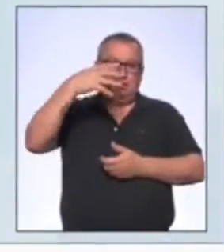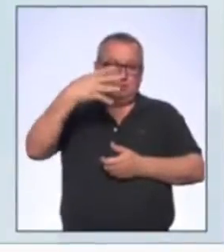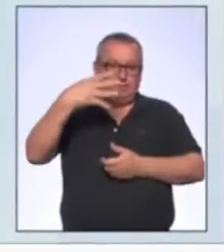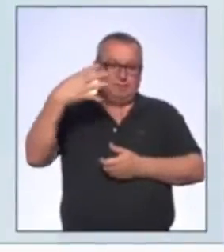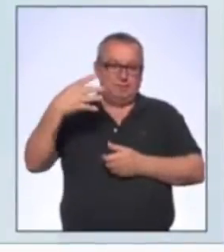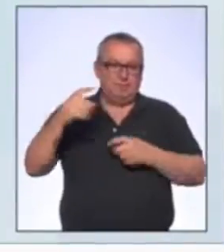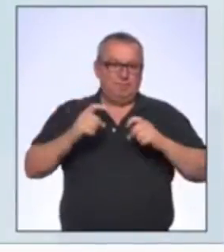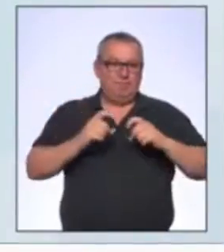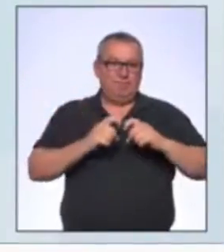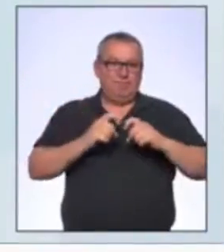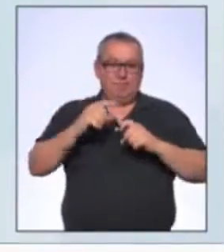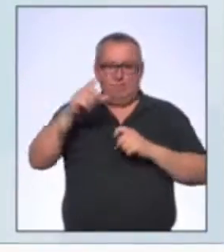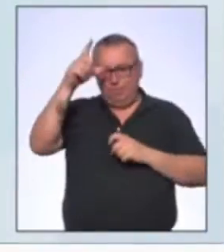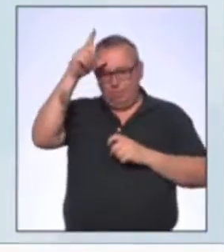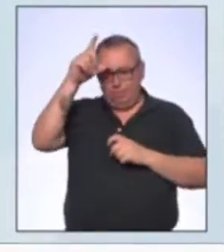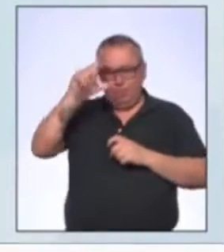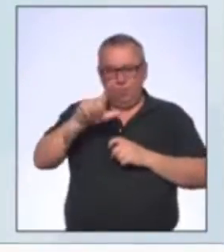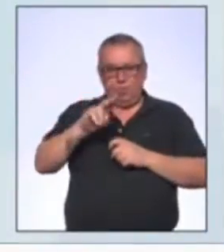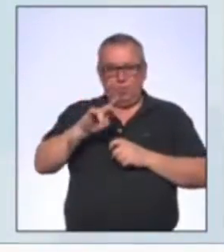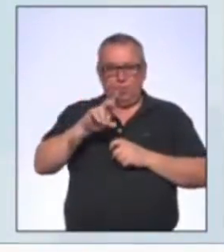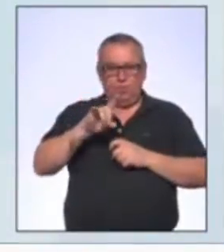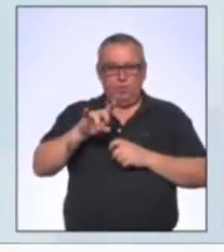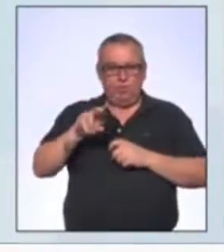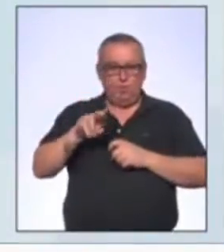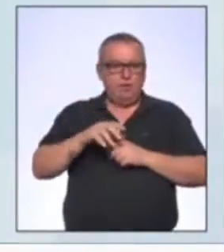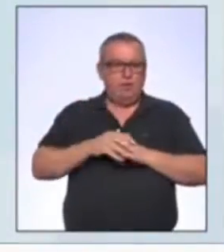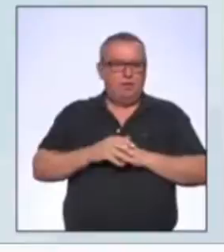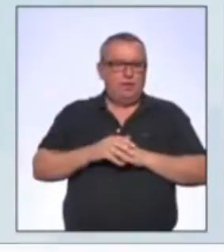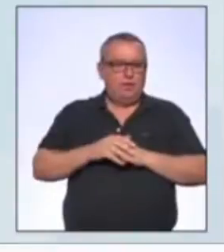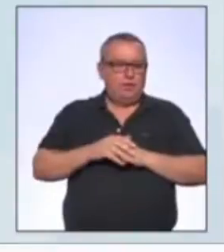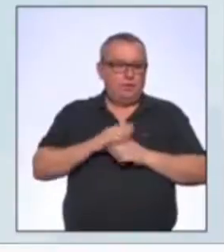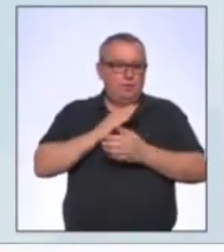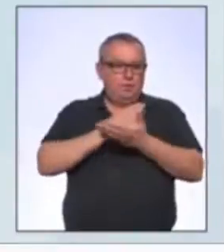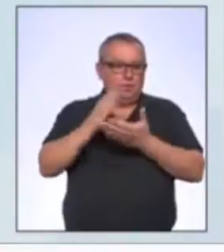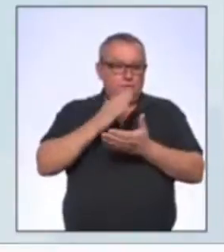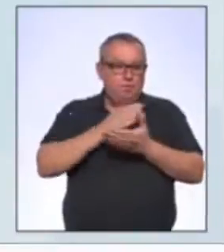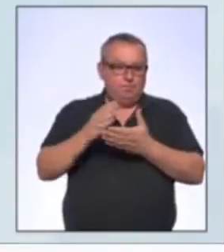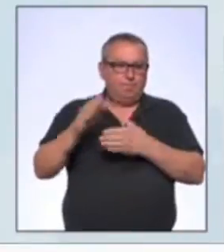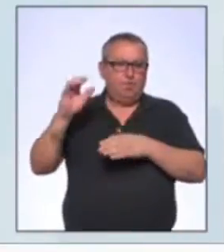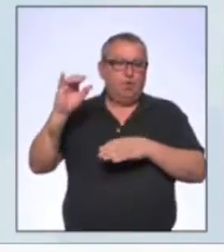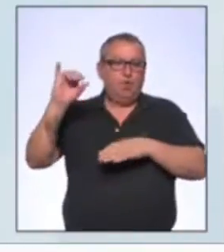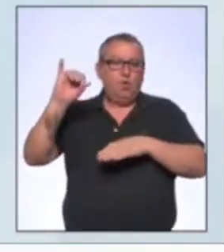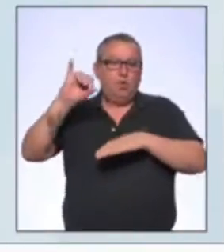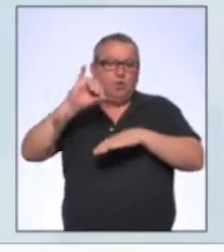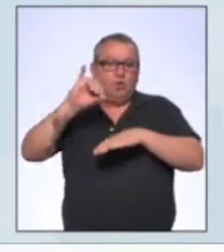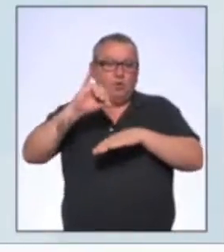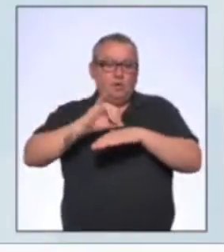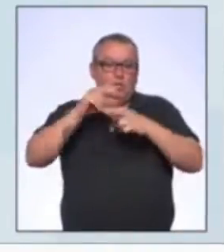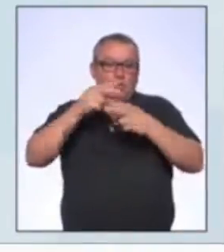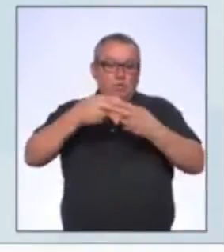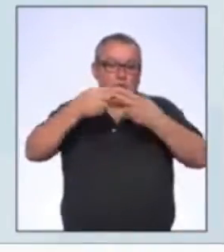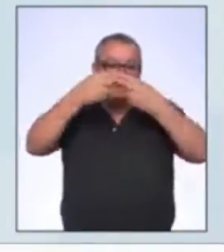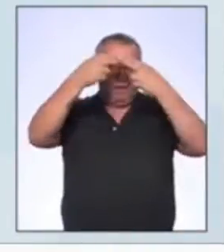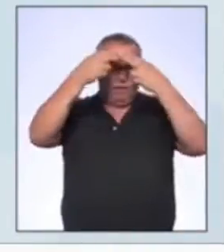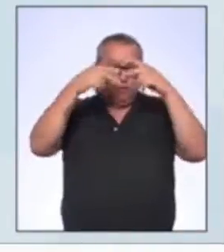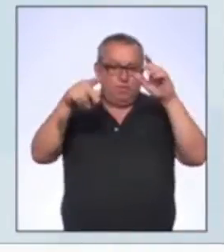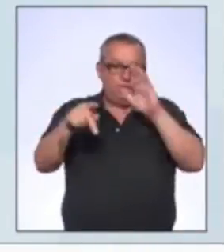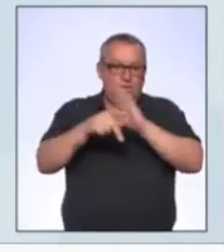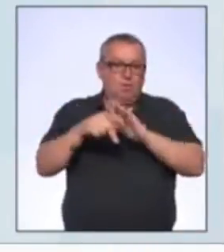um médico alemão ludwig guttmann inaugurou um centro de traumas medulares